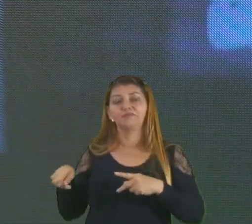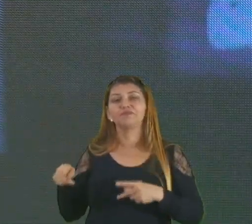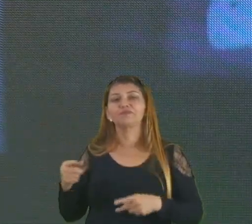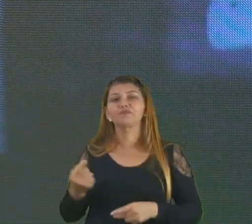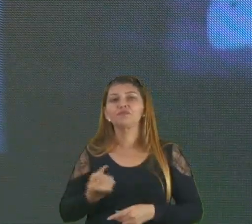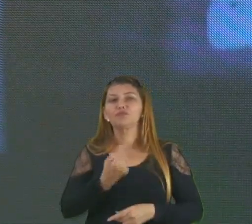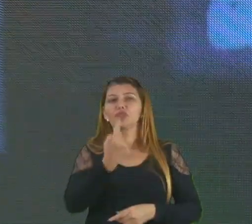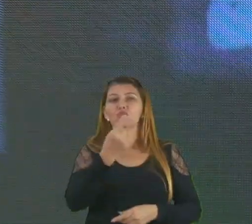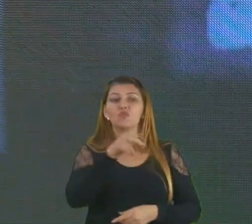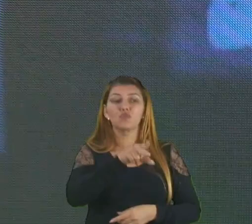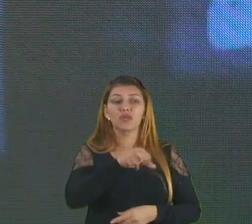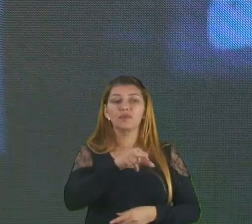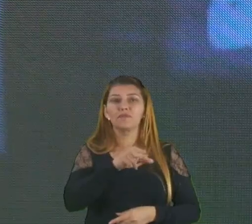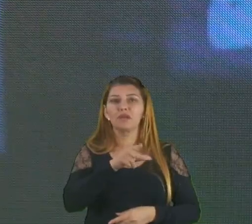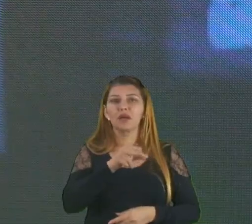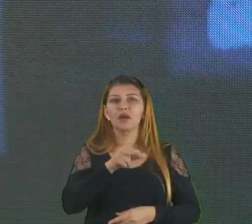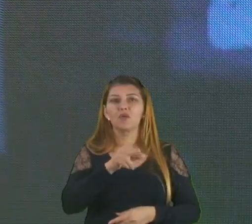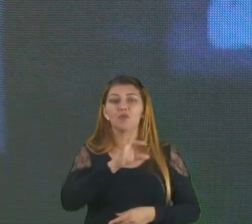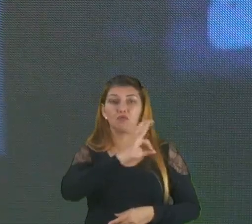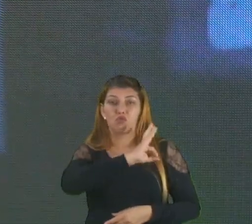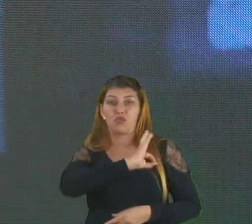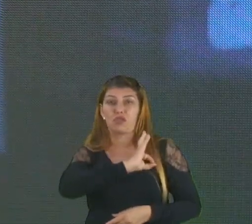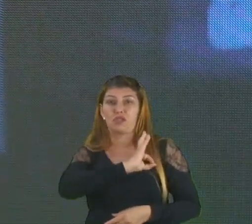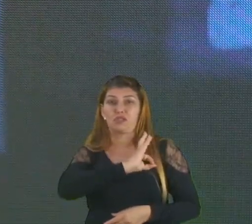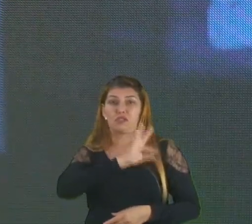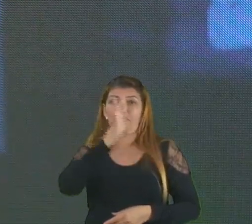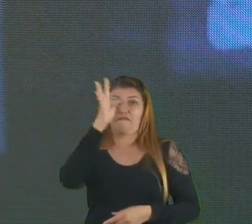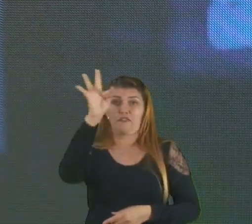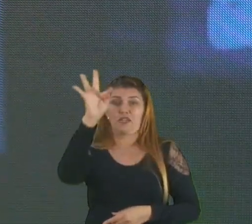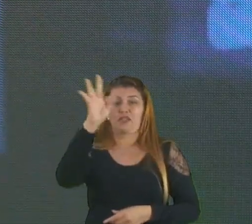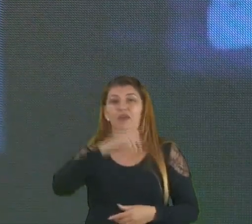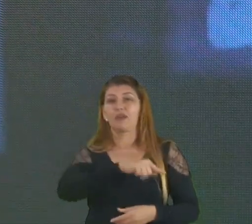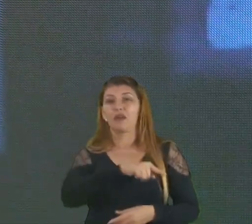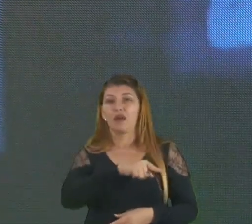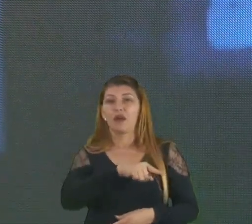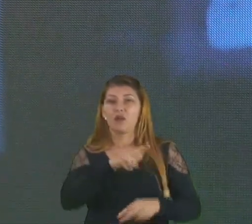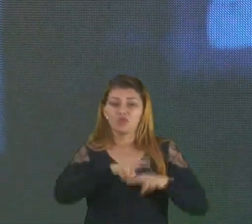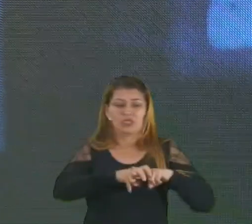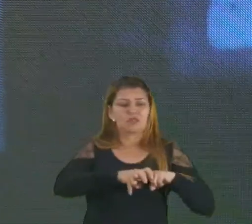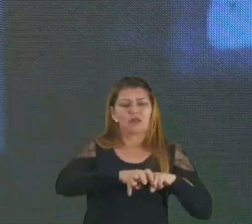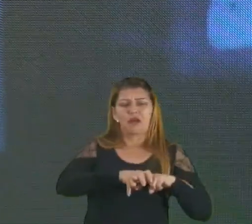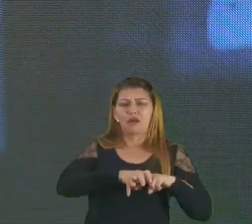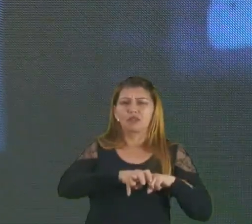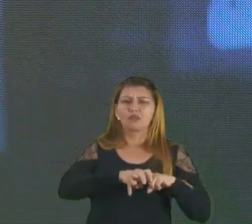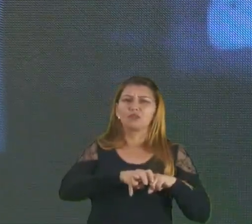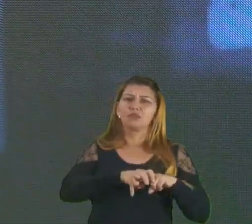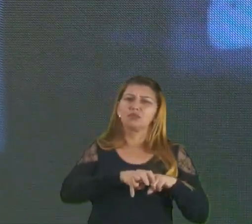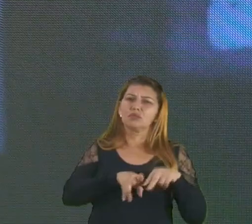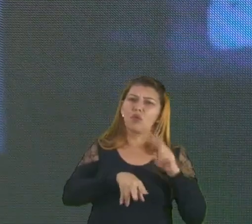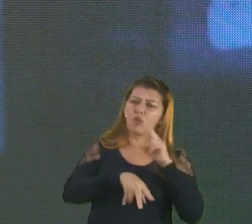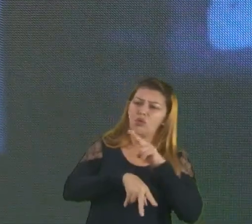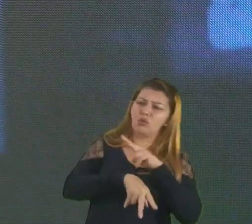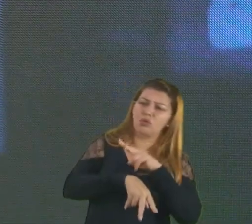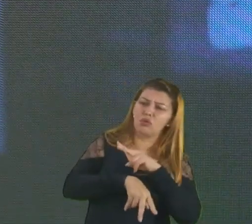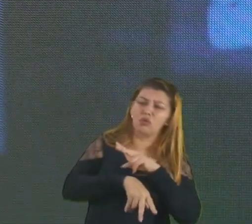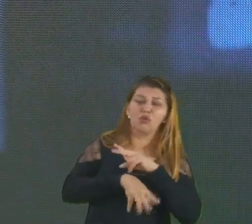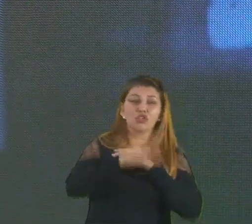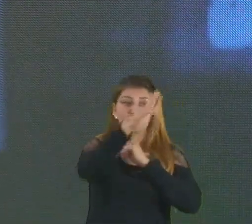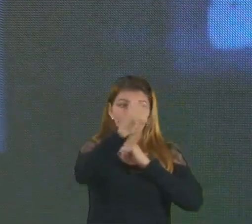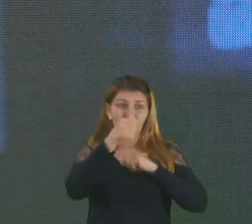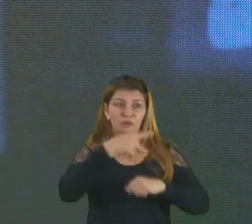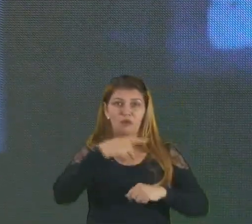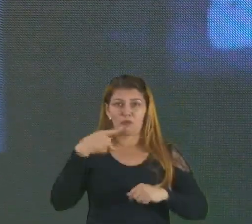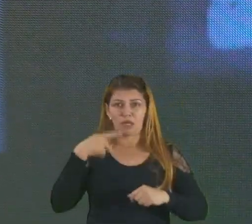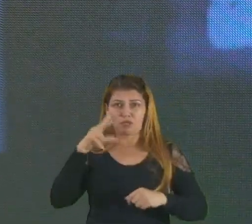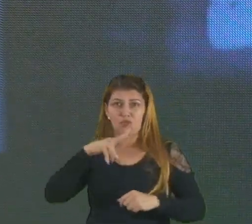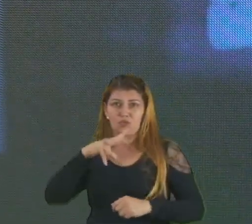era Polícia Federal foi no culto. E quando o irmão estava sentado lá no banco, o irmão chamou o pastor presidente do